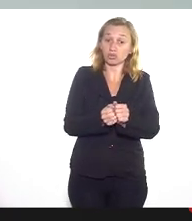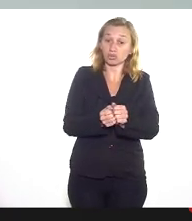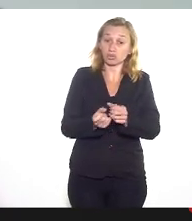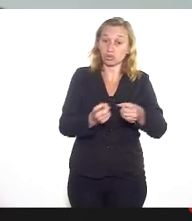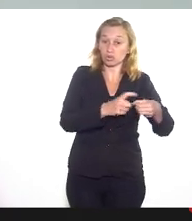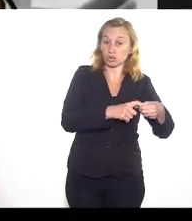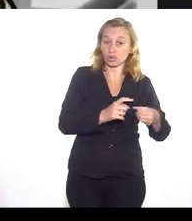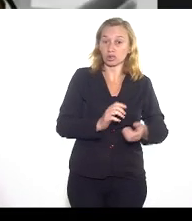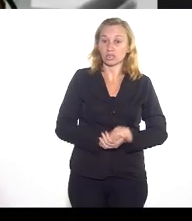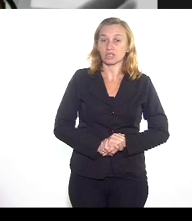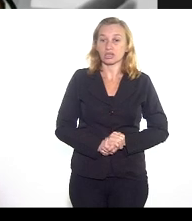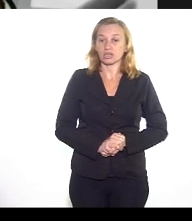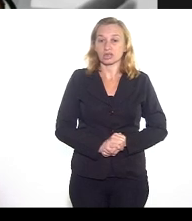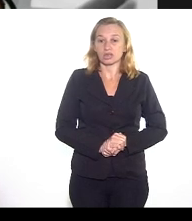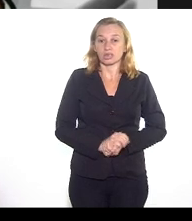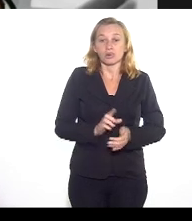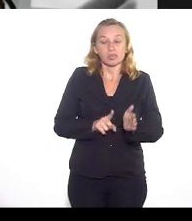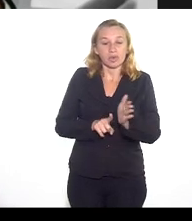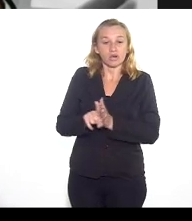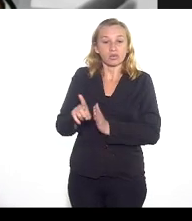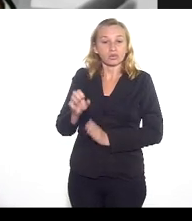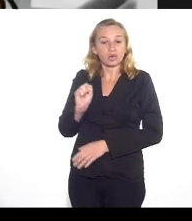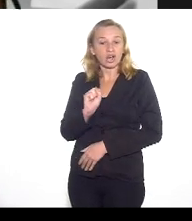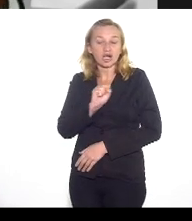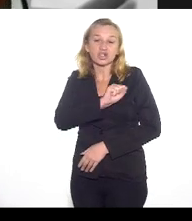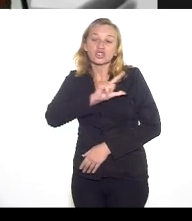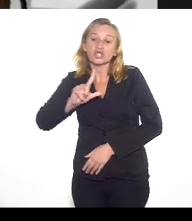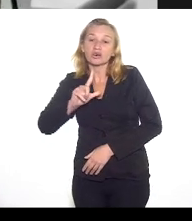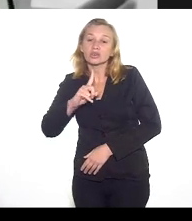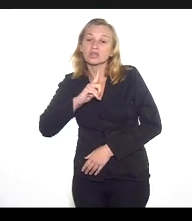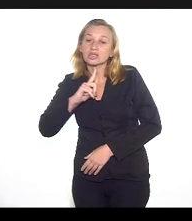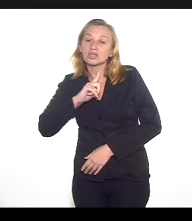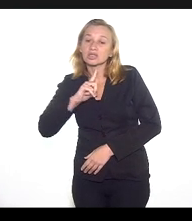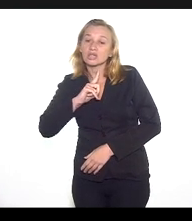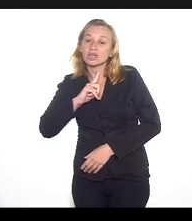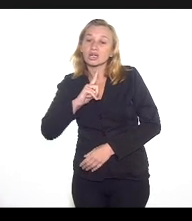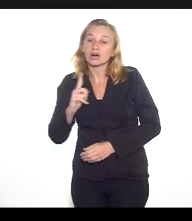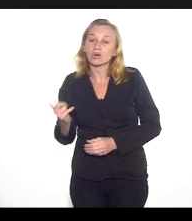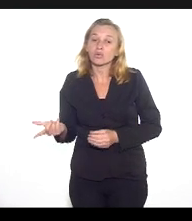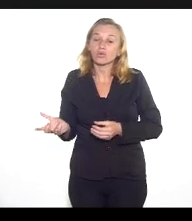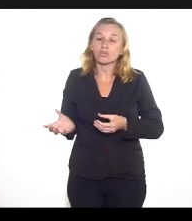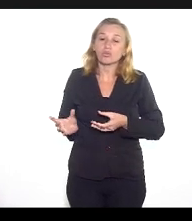consórcio. Eu pergunto à Shell se ela tem alguma parceria com a Equinor,